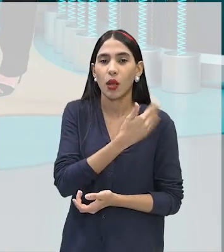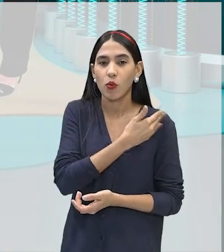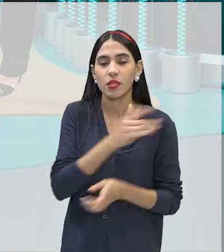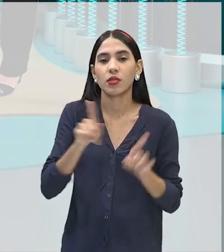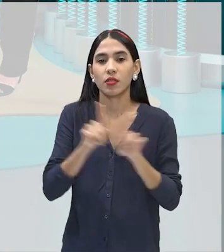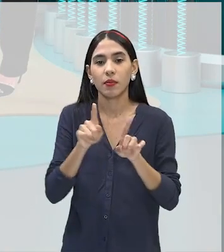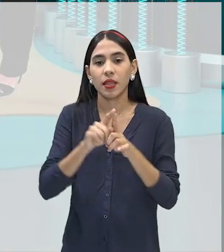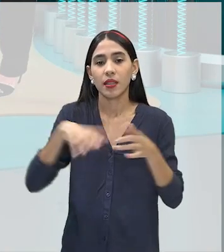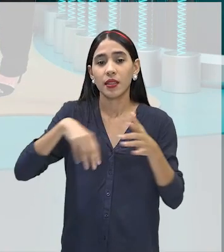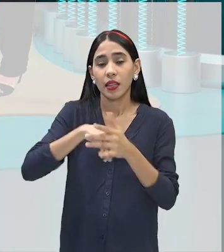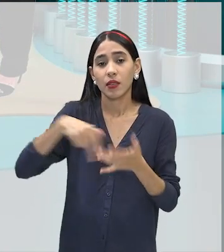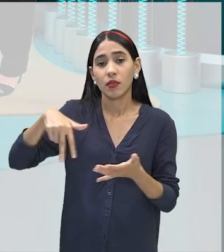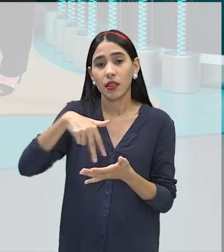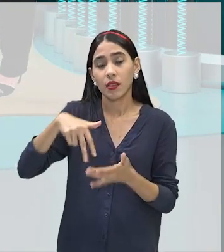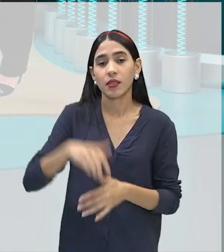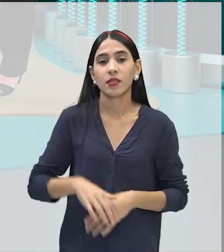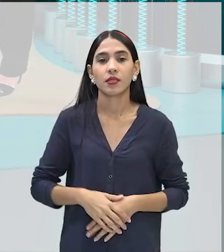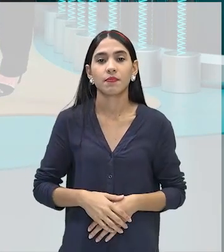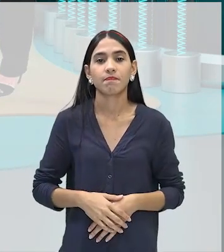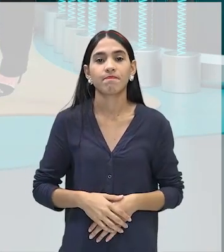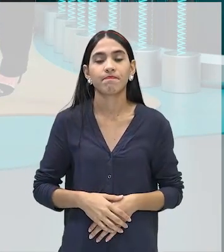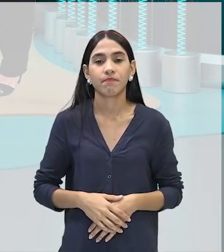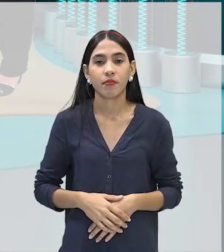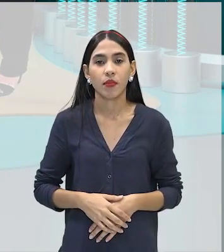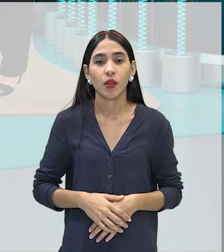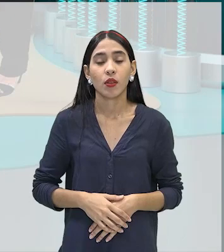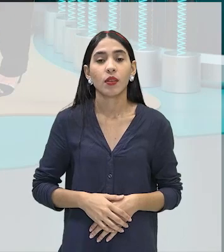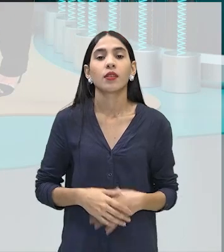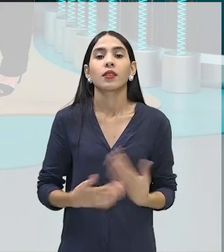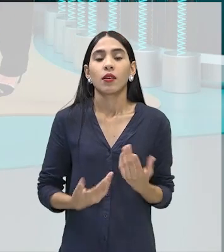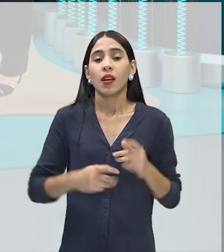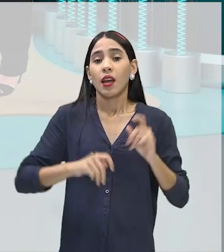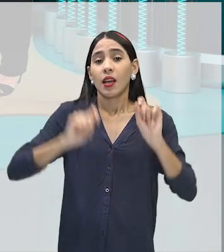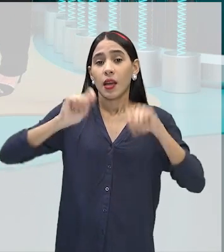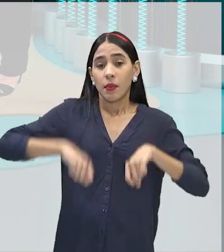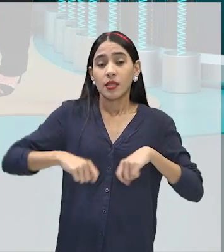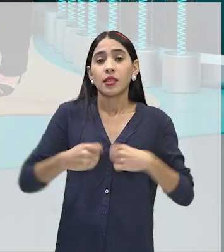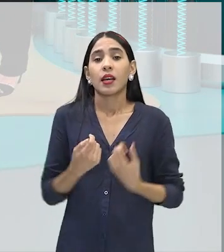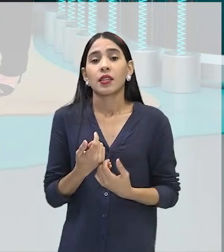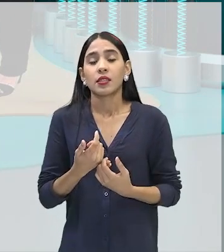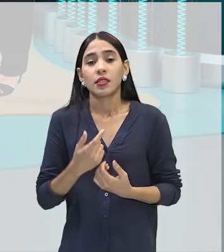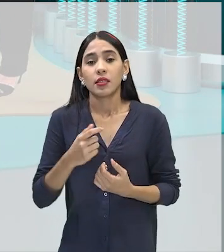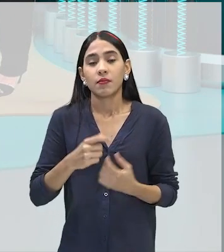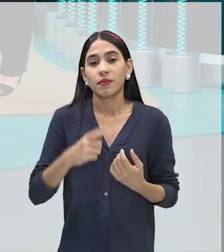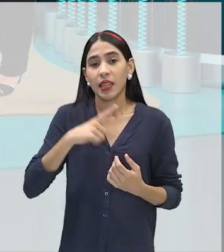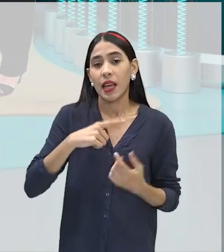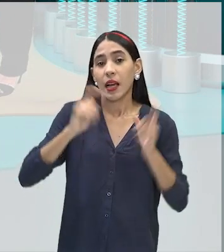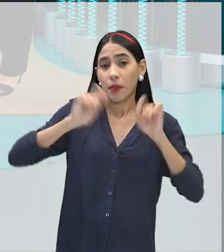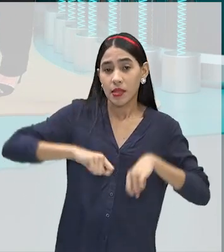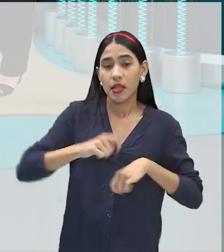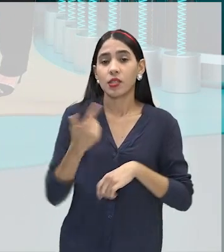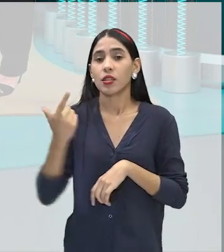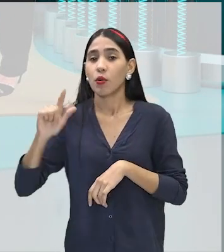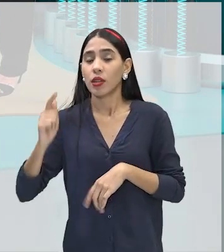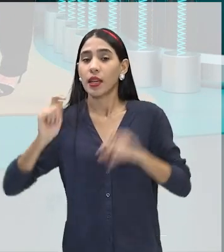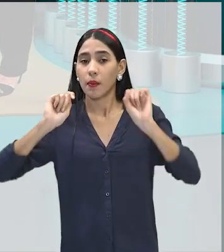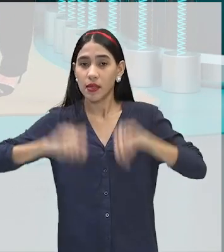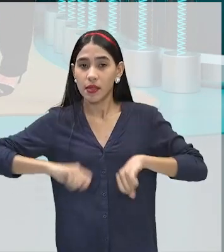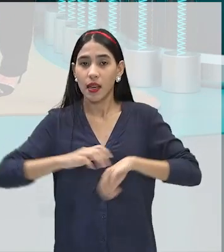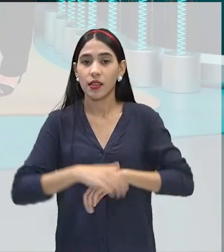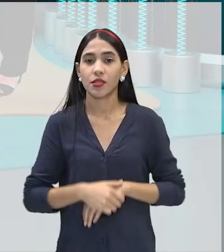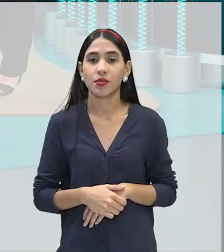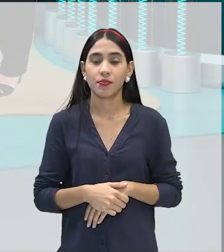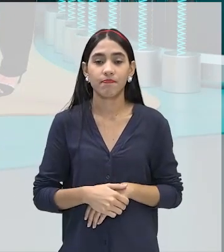na dança está relacionado à questão da capacidade e não capacidade motora. Normalmente